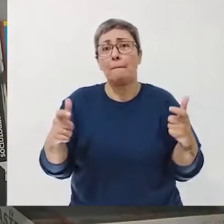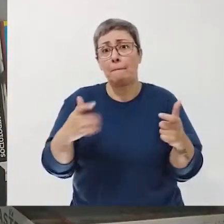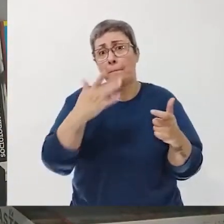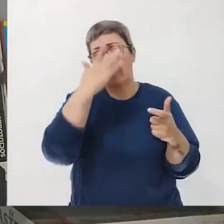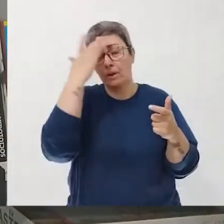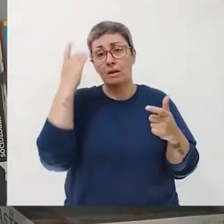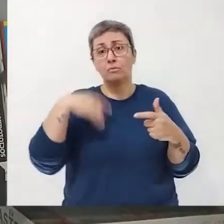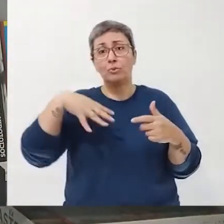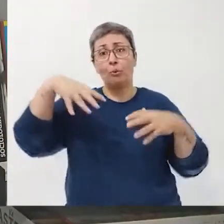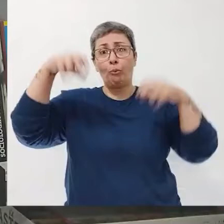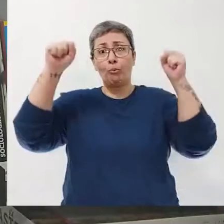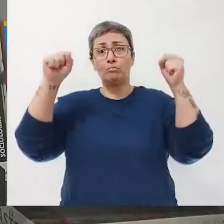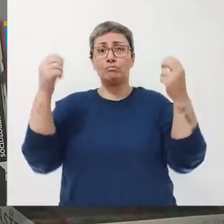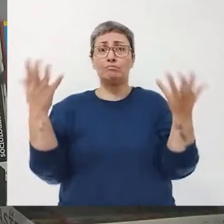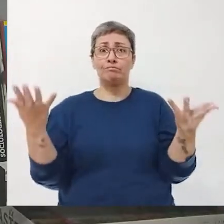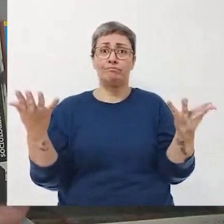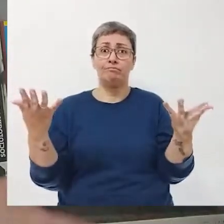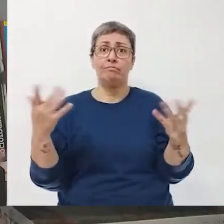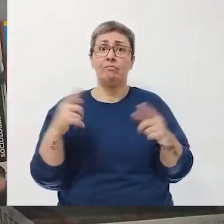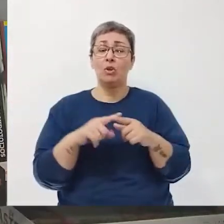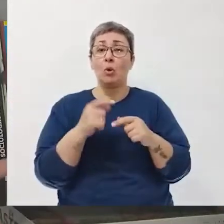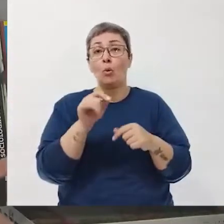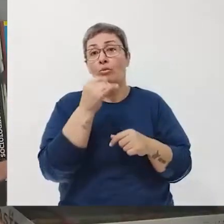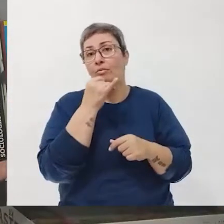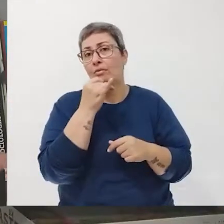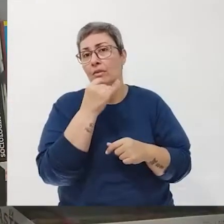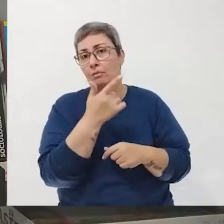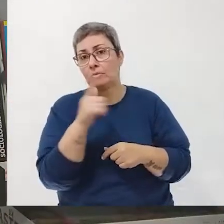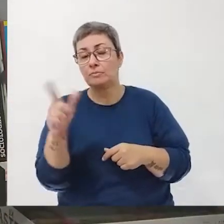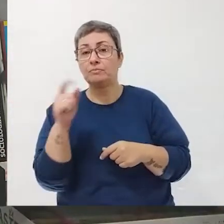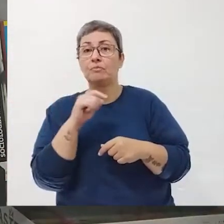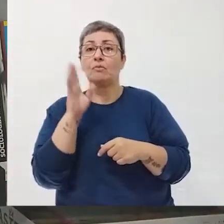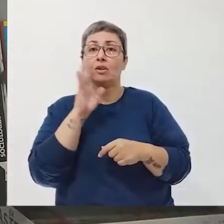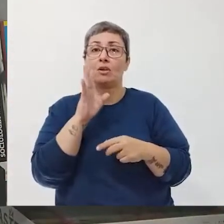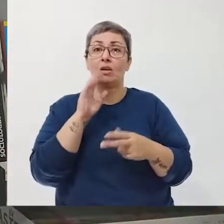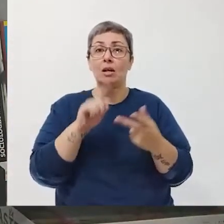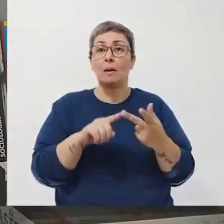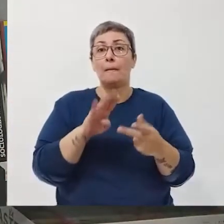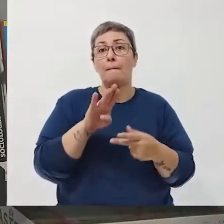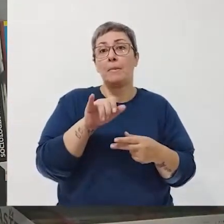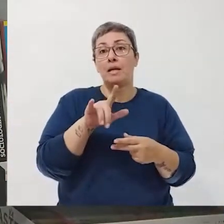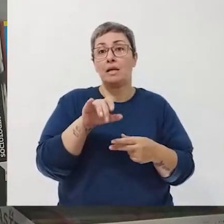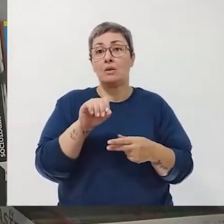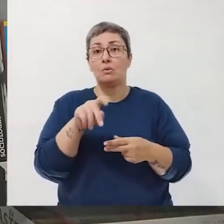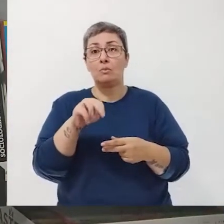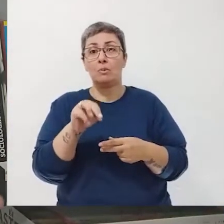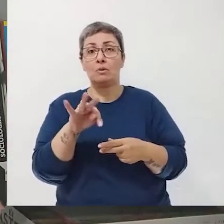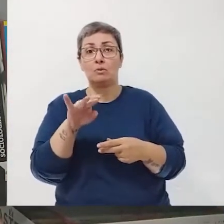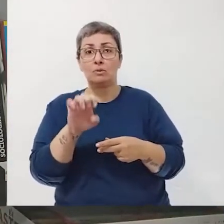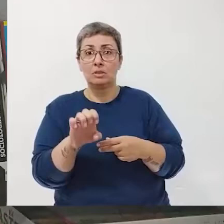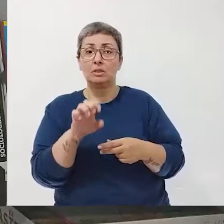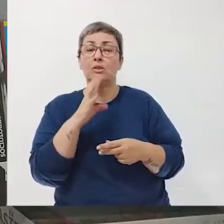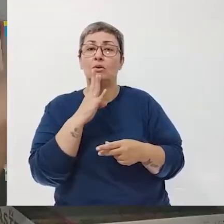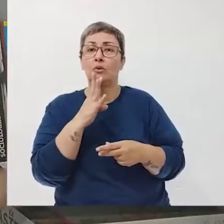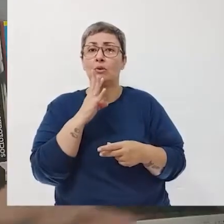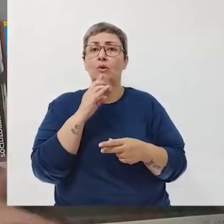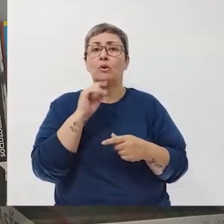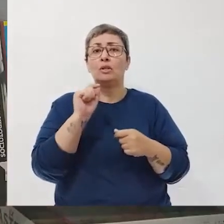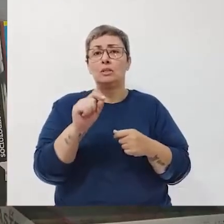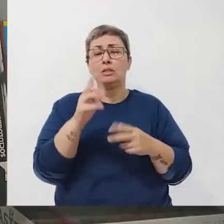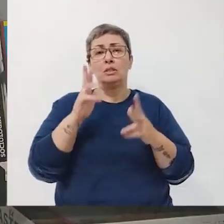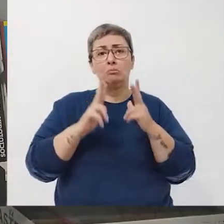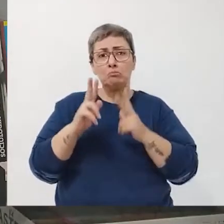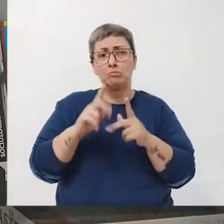acaba ficando sem energia. Um outro exemplo legal é a usina de Belo Monte, né, que vocês devem ter